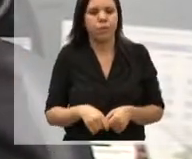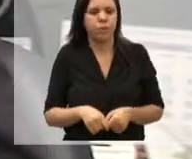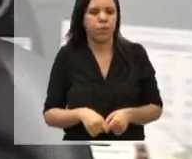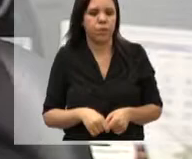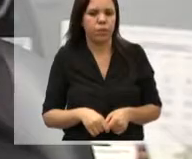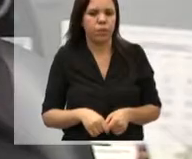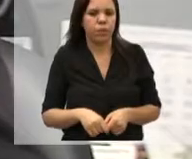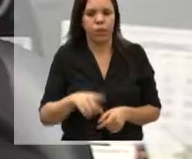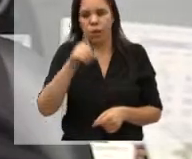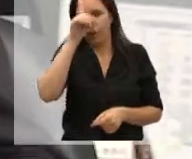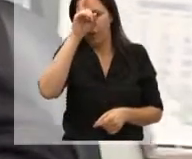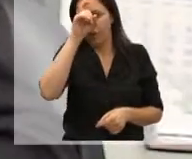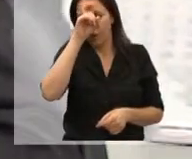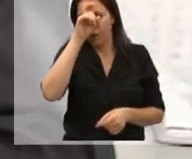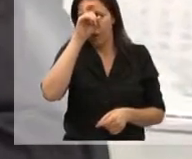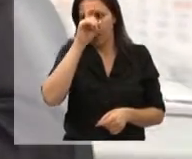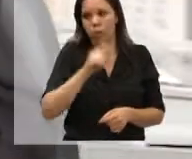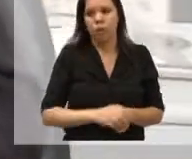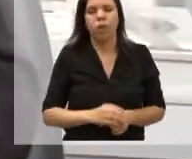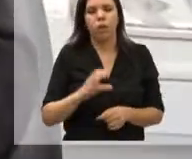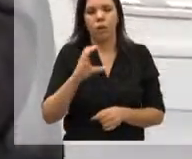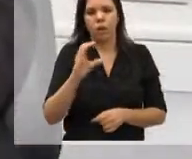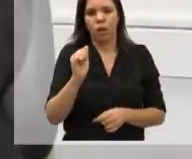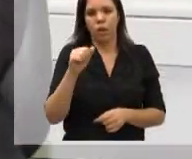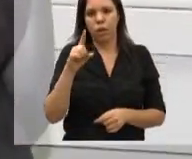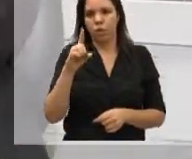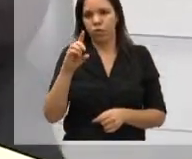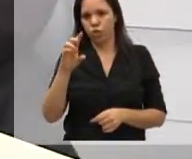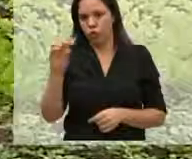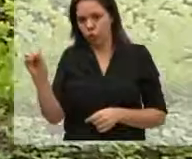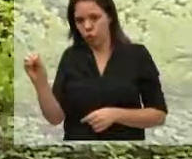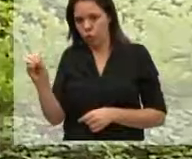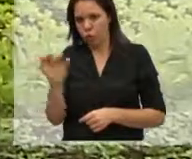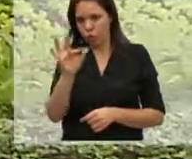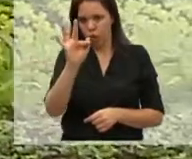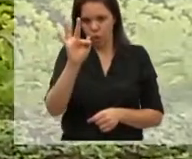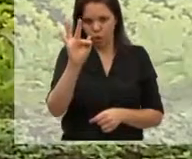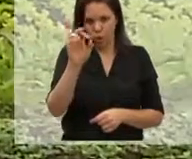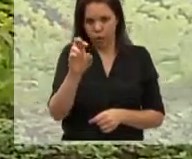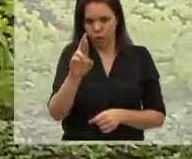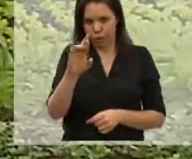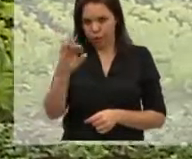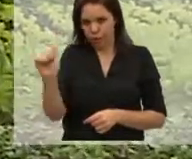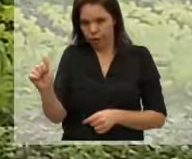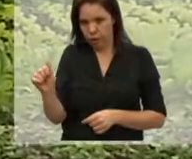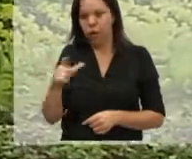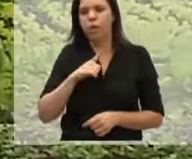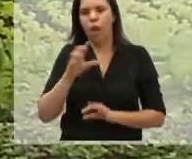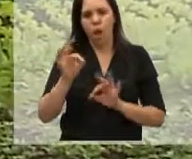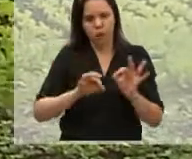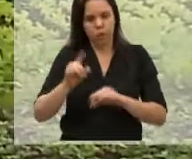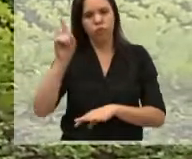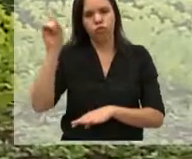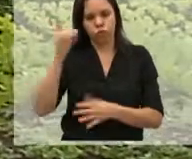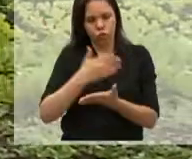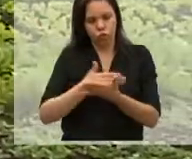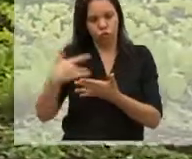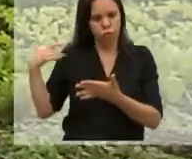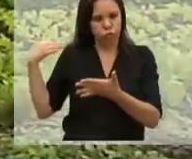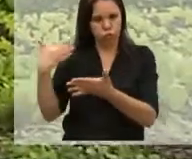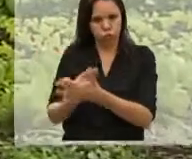no hospital, onde era o Hospital Cândido Ferreira, nós temos lá um projeto que já começou já há algum tempo e